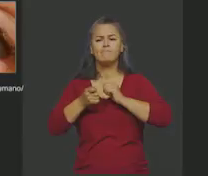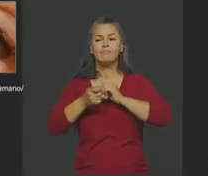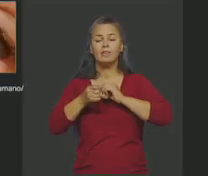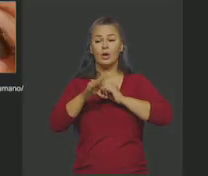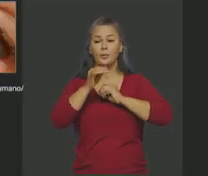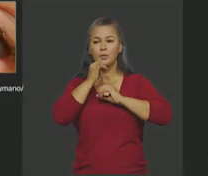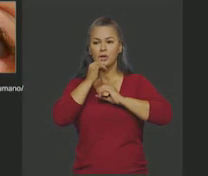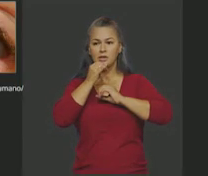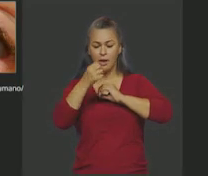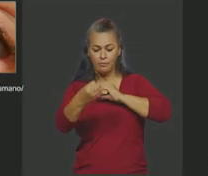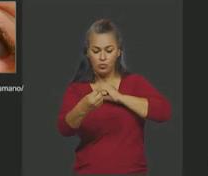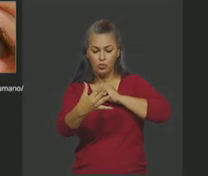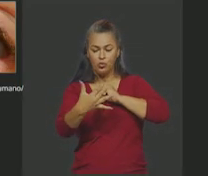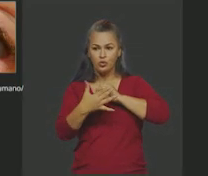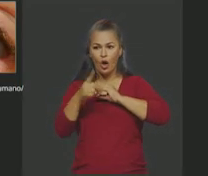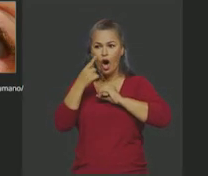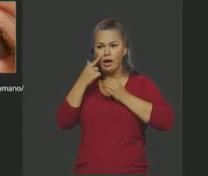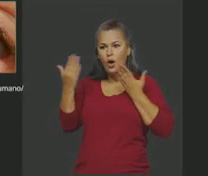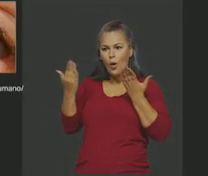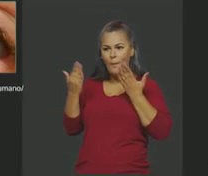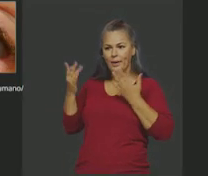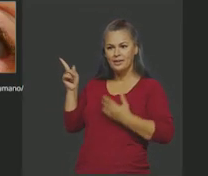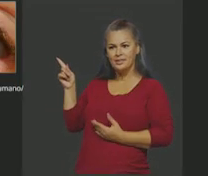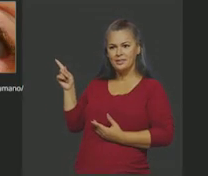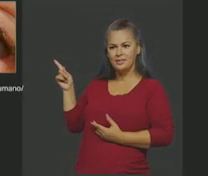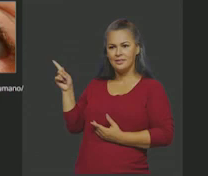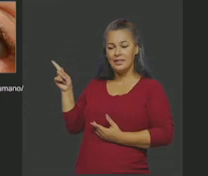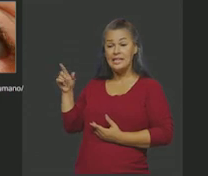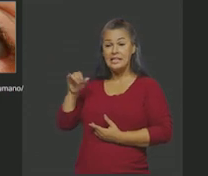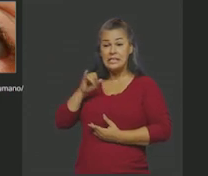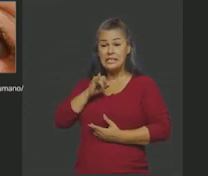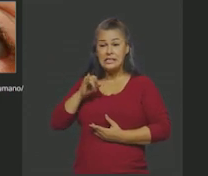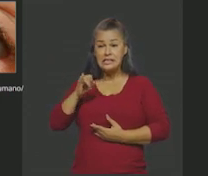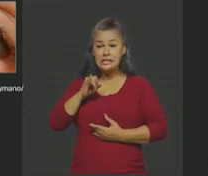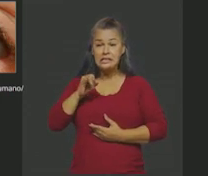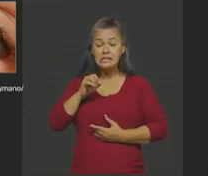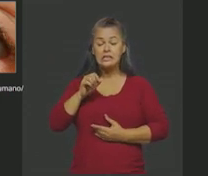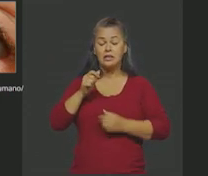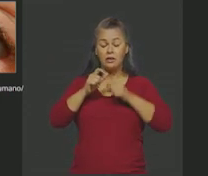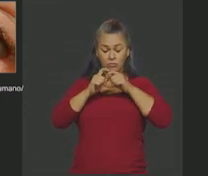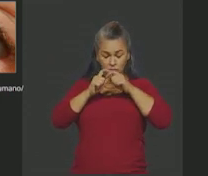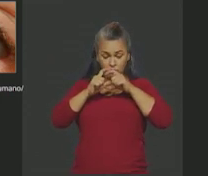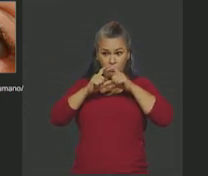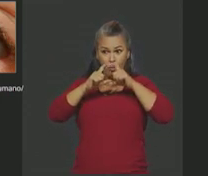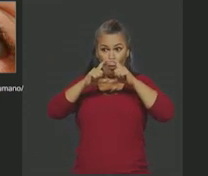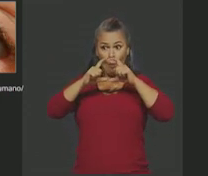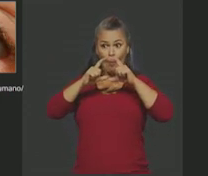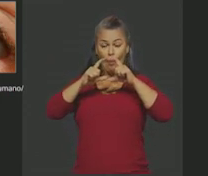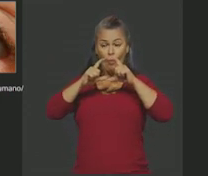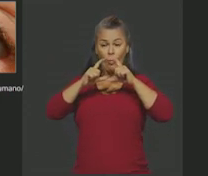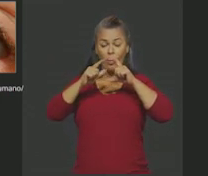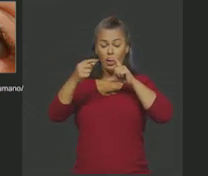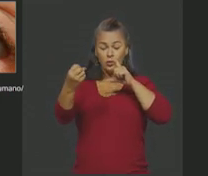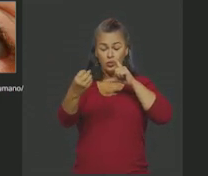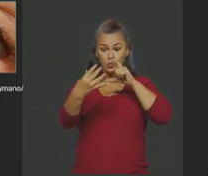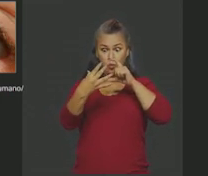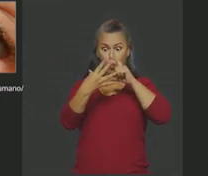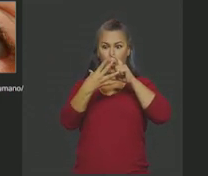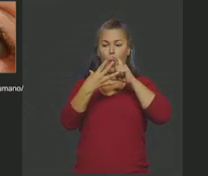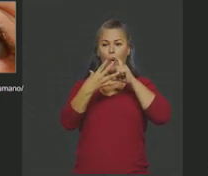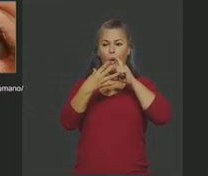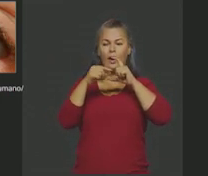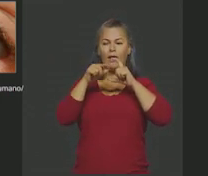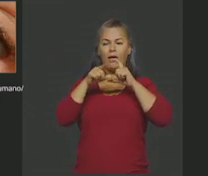que uma pupila dilatada, eu aumento a pupila e entra mais luz. Eu reduzo a pupila, entra menos luz. Então, ela controla